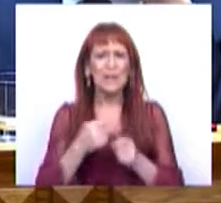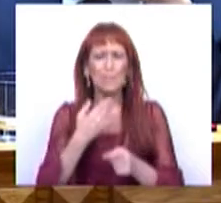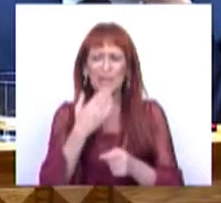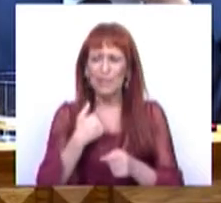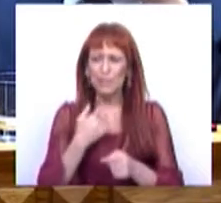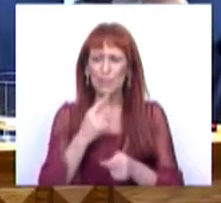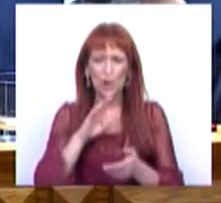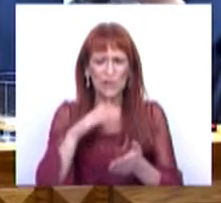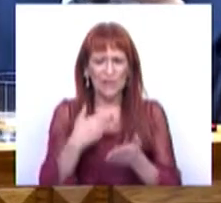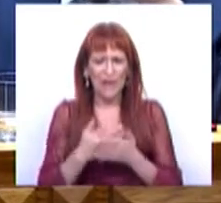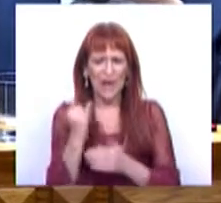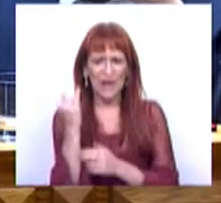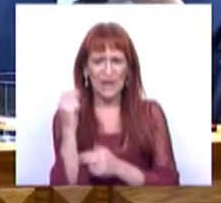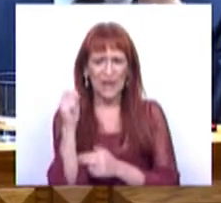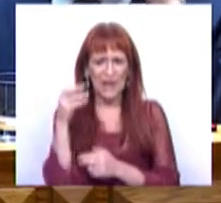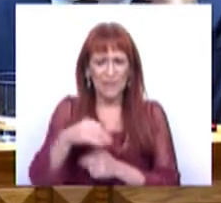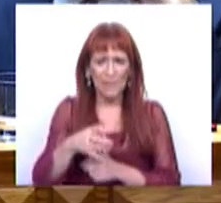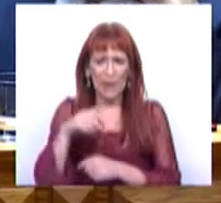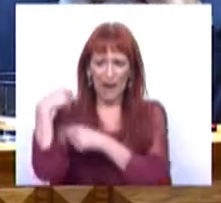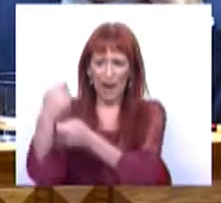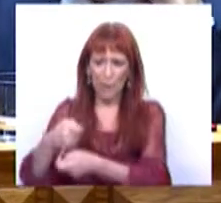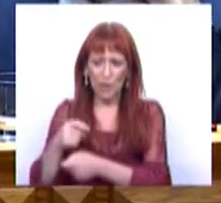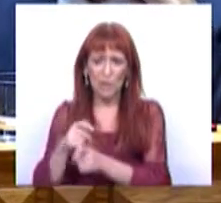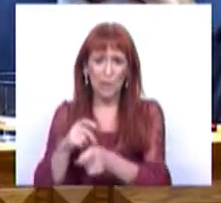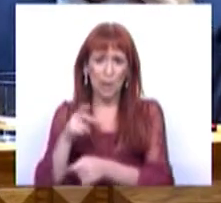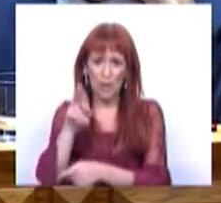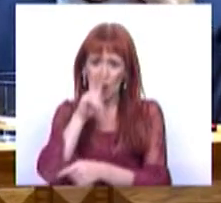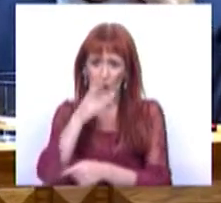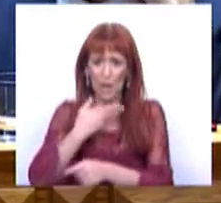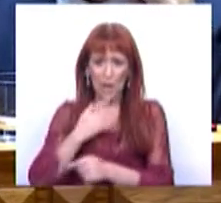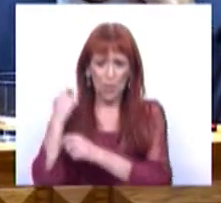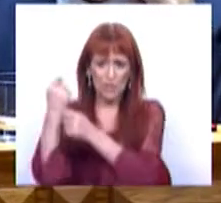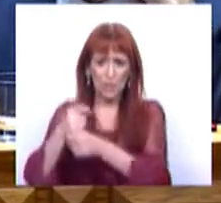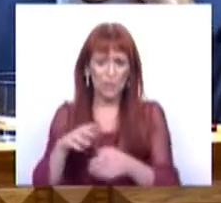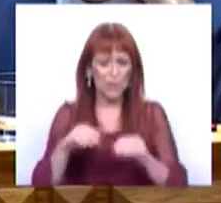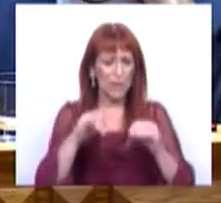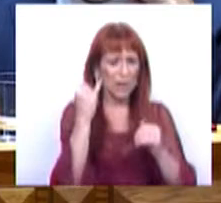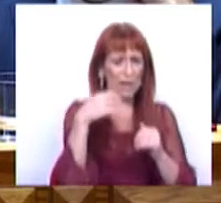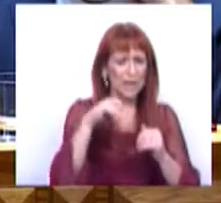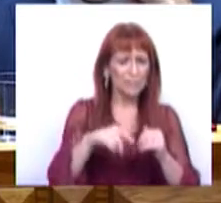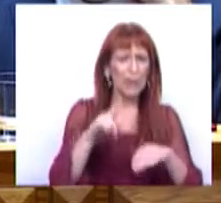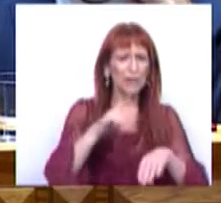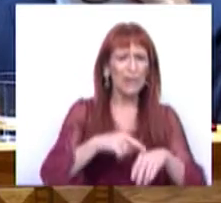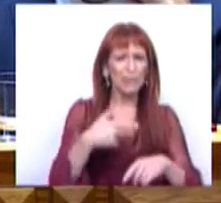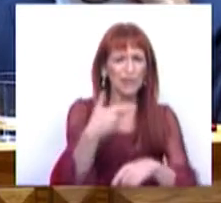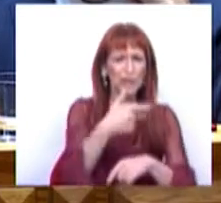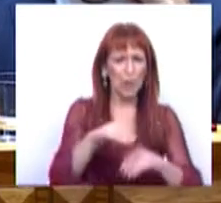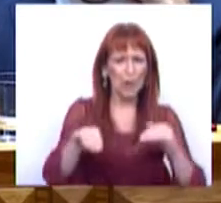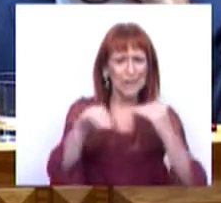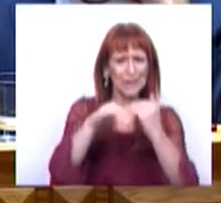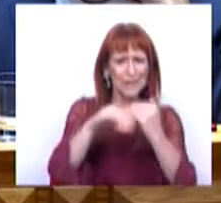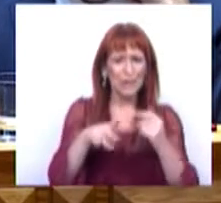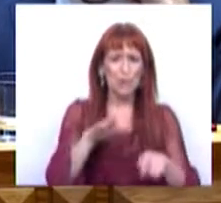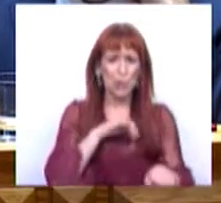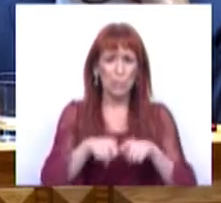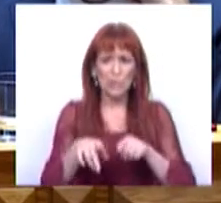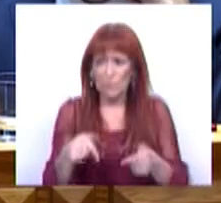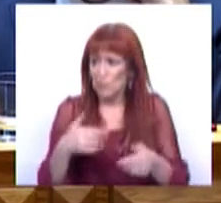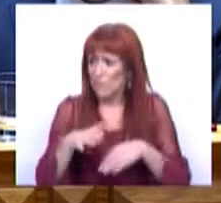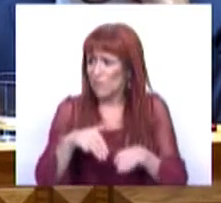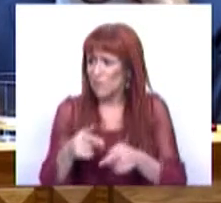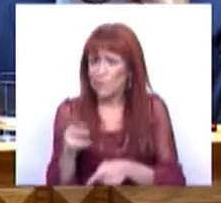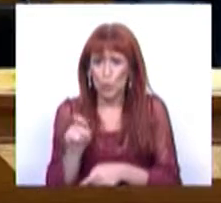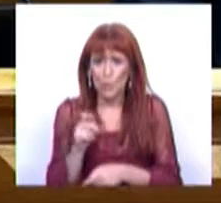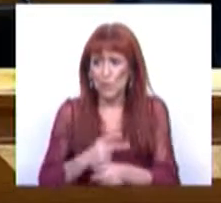nós colocarmos o ISP agrícola, o gasóleo agrícola, com o ISP ao nível dos tempos da Troika. O Sr. Deputado, foi isso exatamente que nós